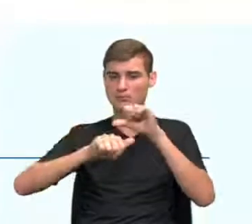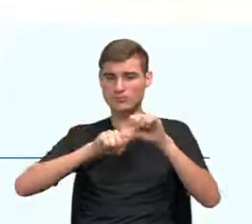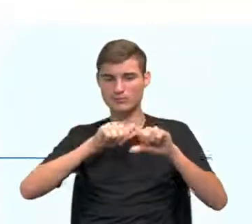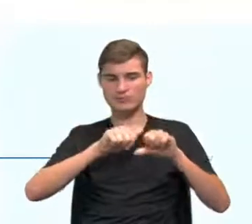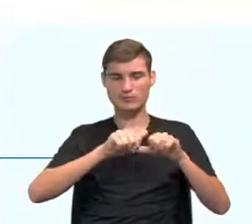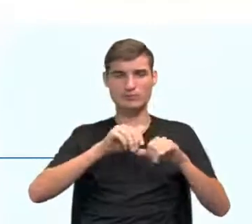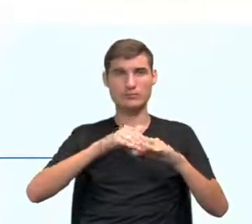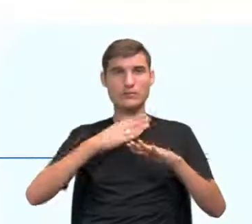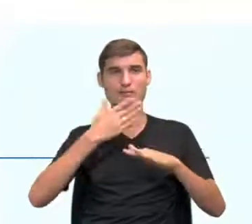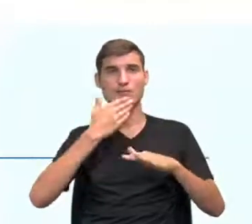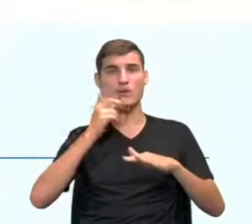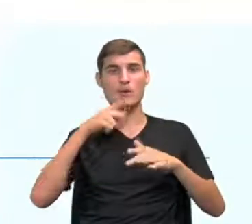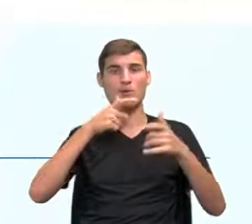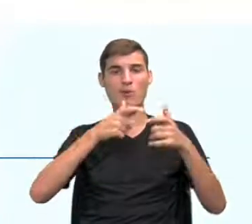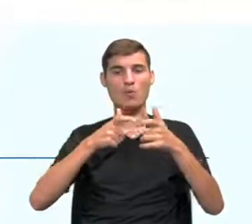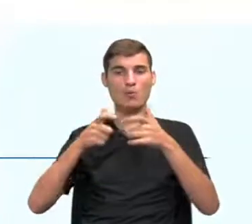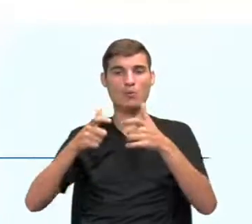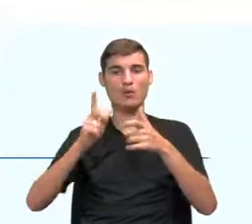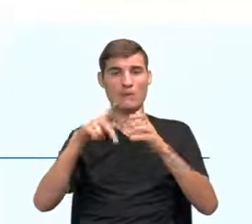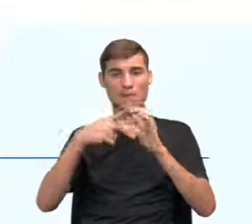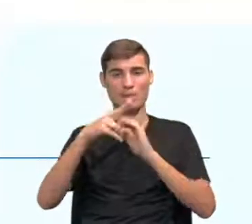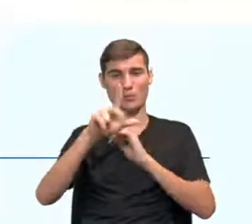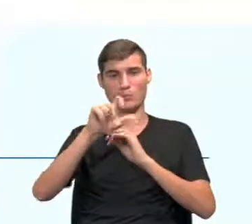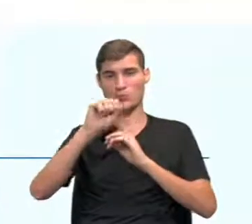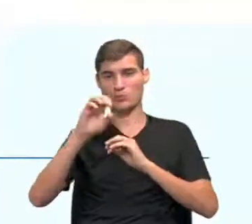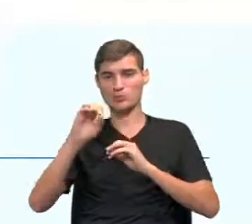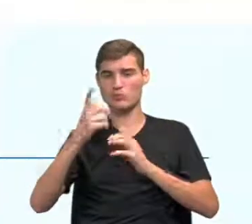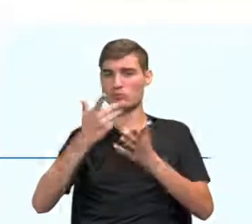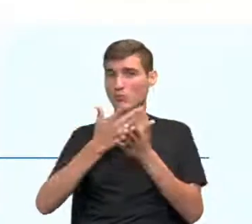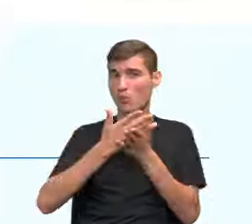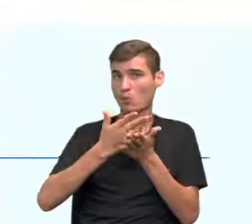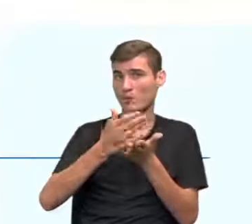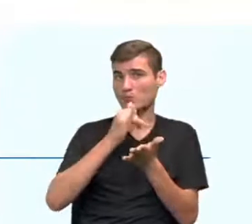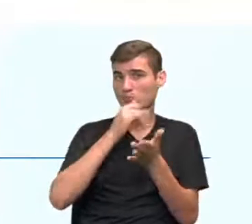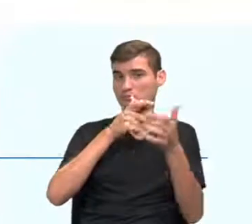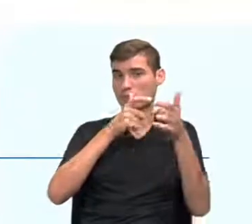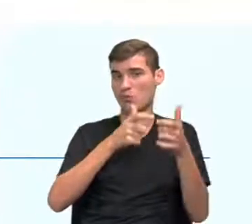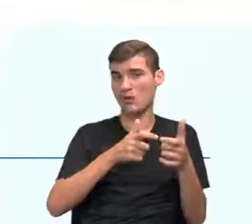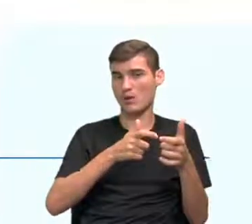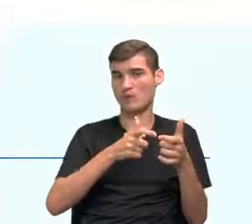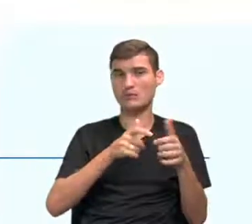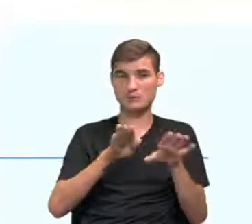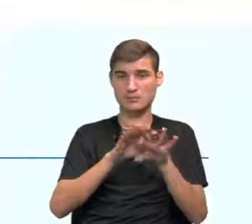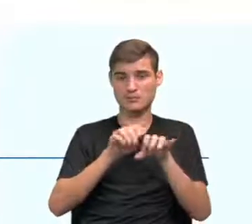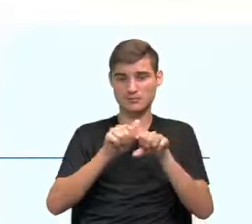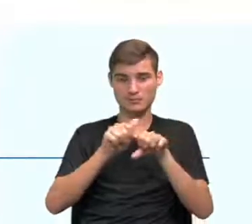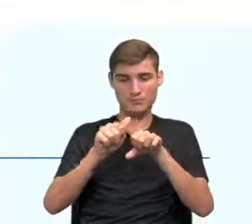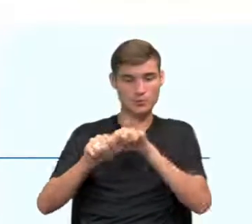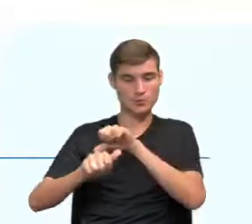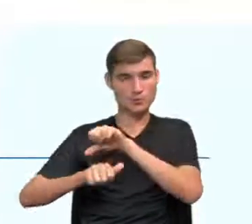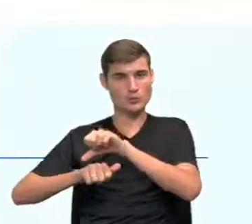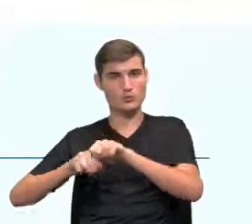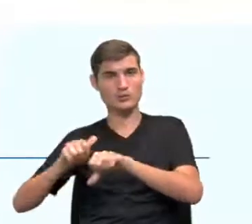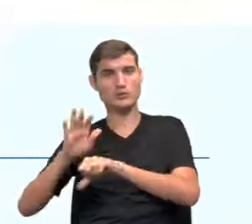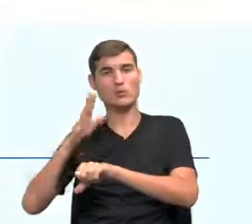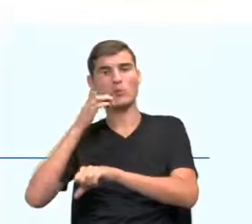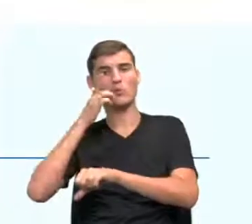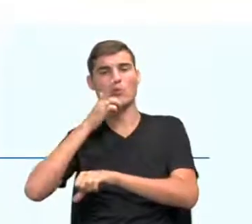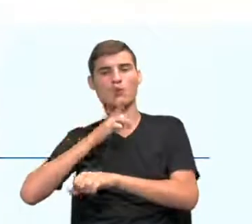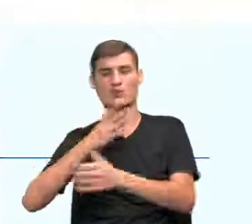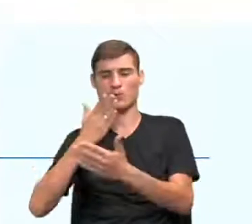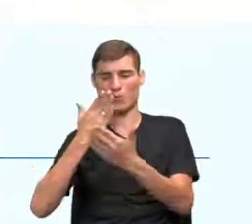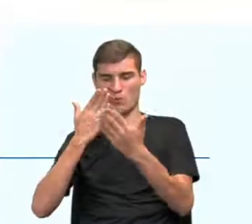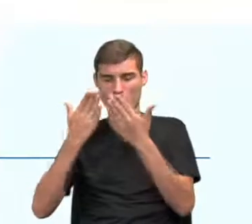também a posição do pulso. Eu posso fazer com que o pulso comece aqui. E fazendo isso, eu consigo, então,